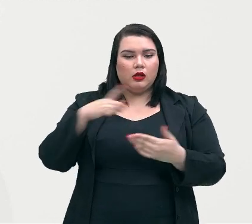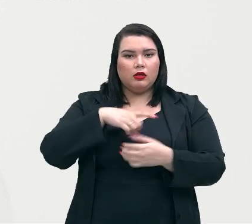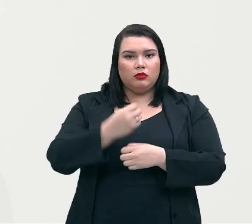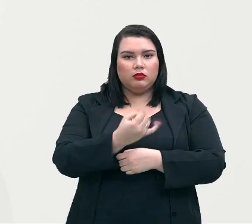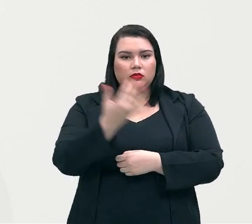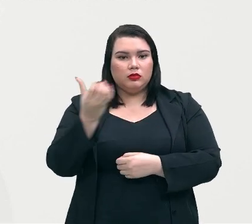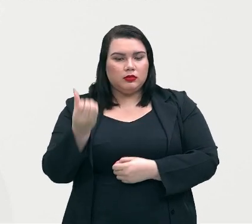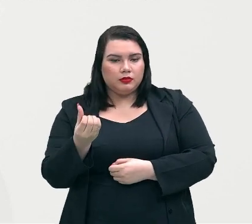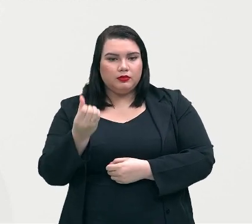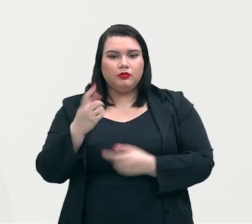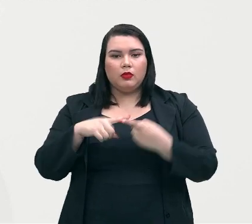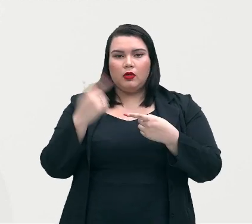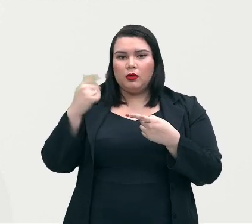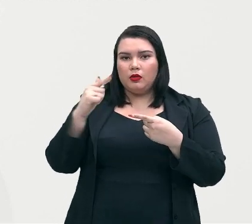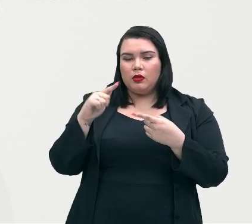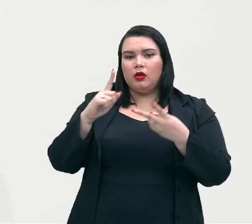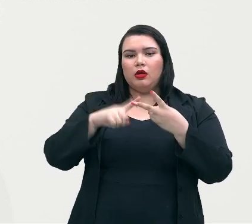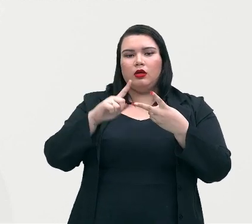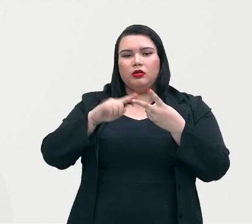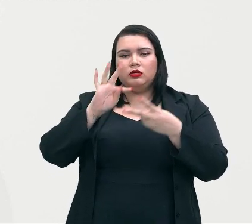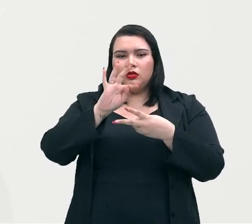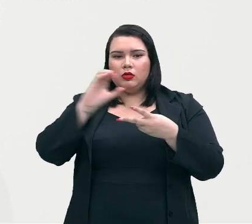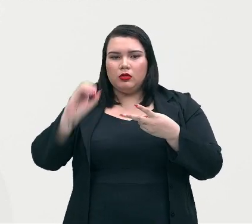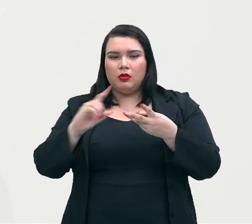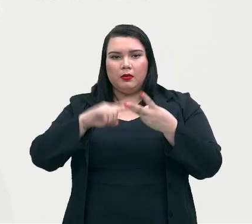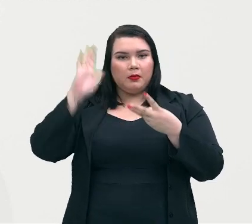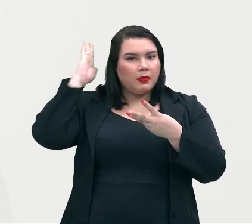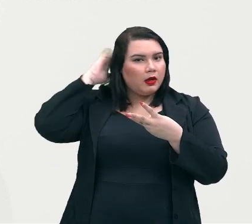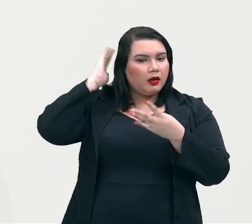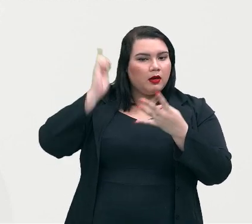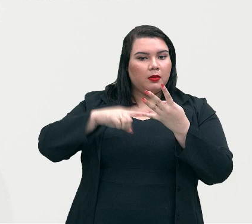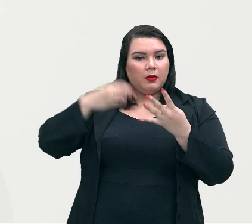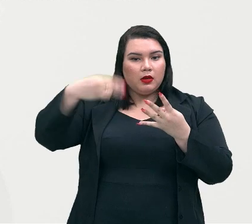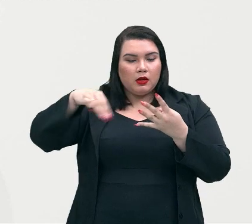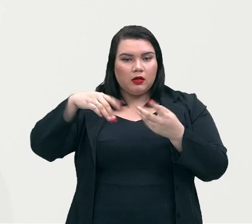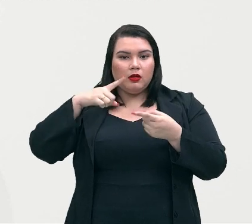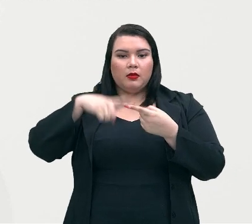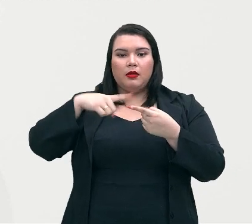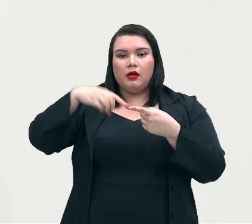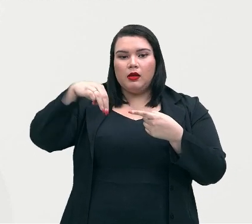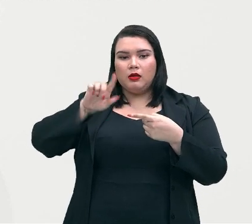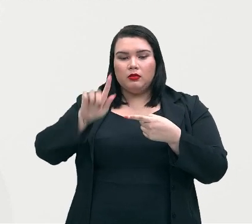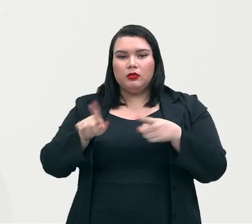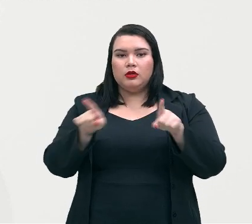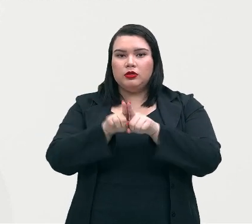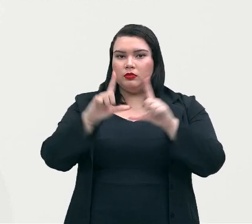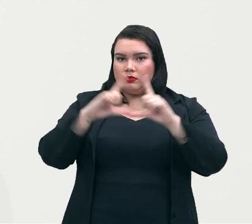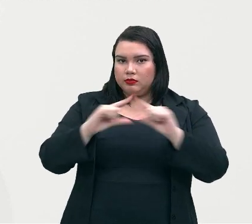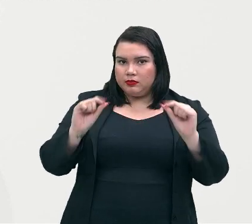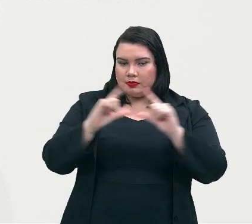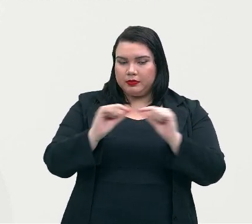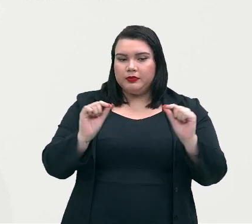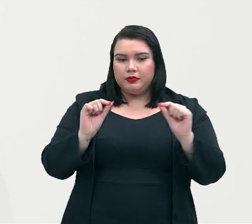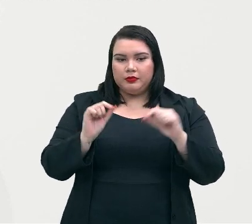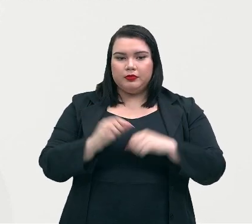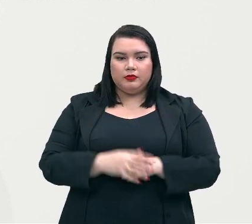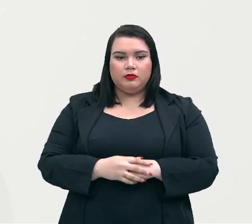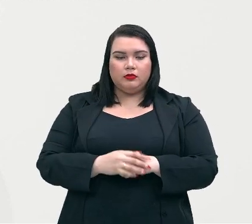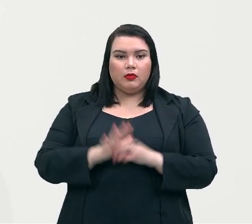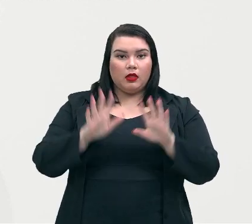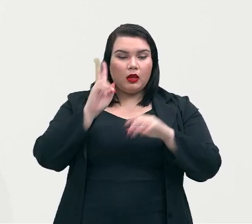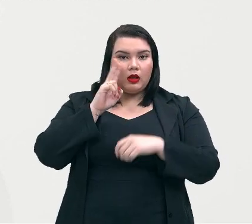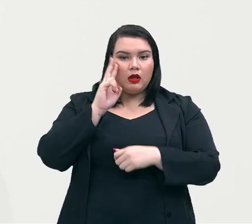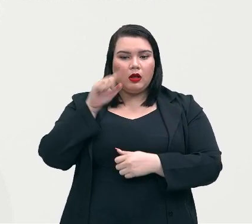estados: Goiás, Tocantins, Pará, Maranhão, Mato Grosso e também no Distrito Federal. Lembrando que o